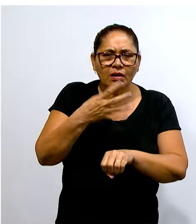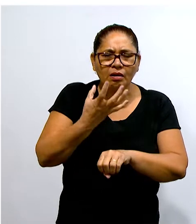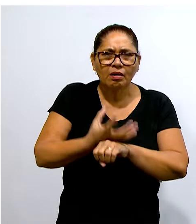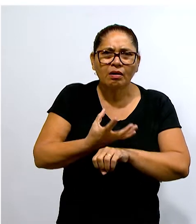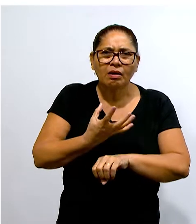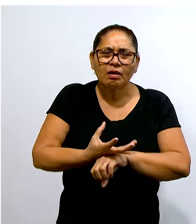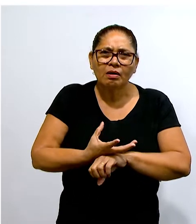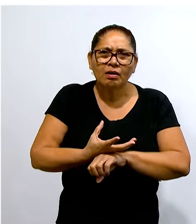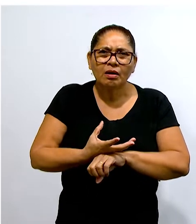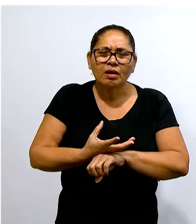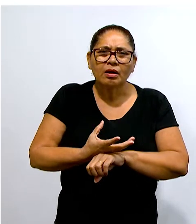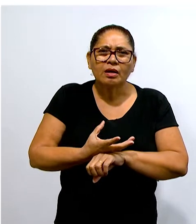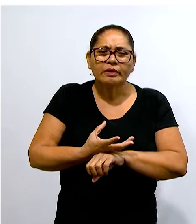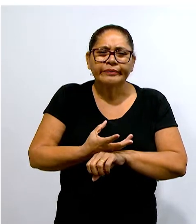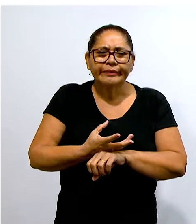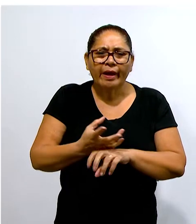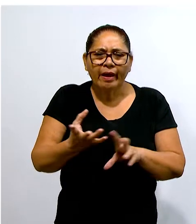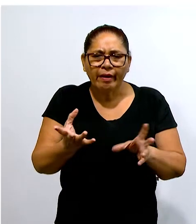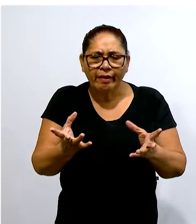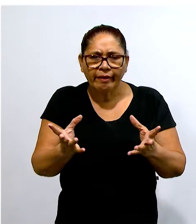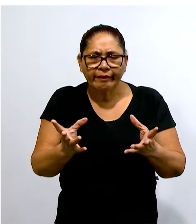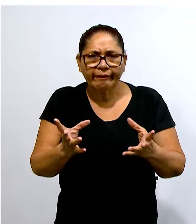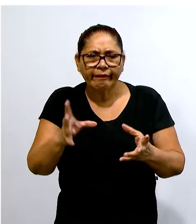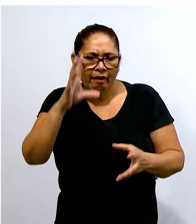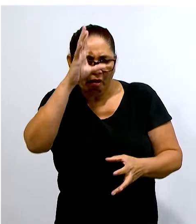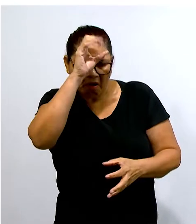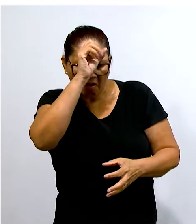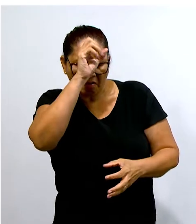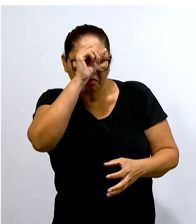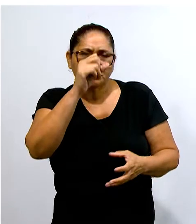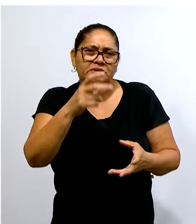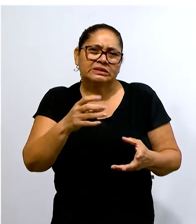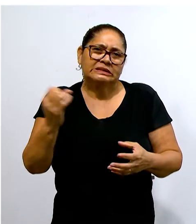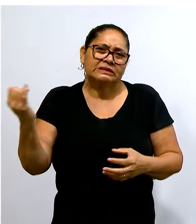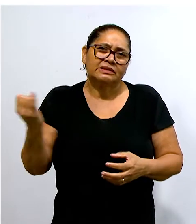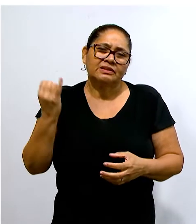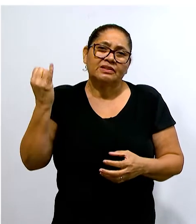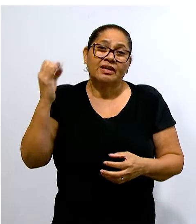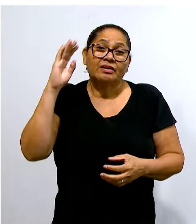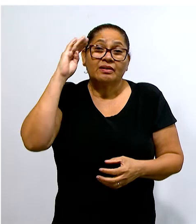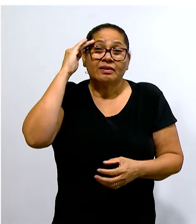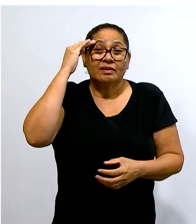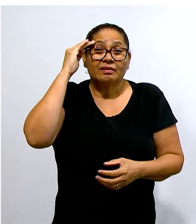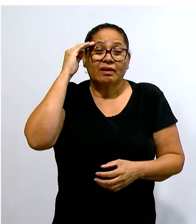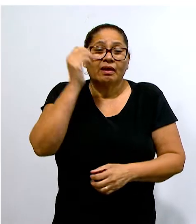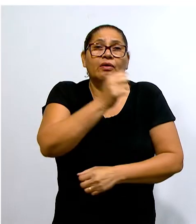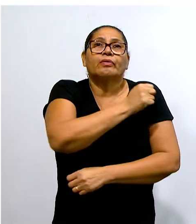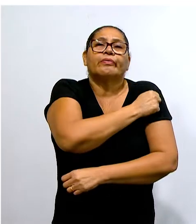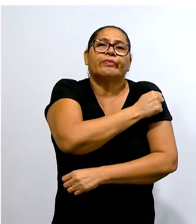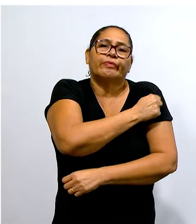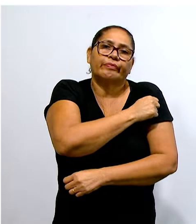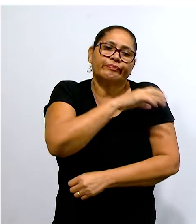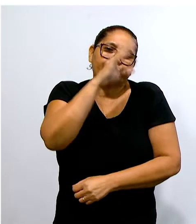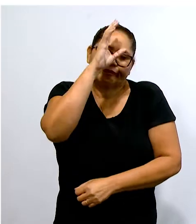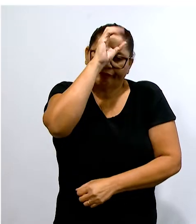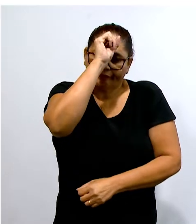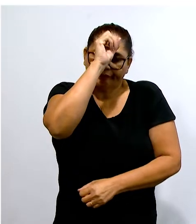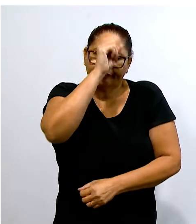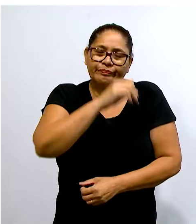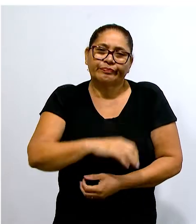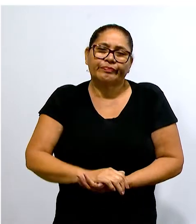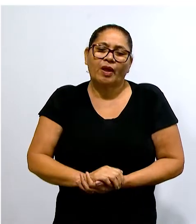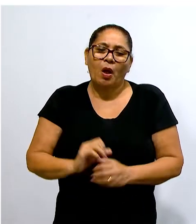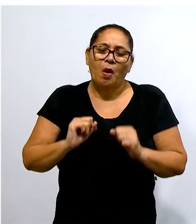disciplinas? A concepção do processo de ensino-aprendizagem é importantíssimo eu saber entender como que meu aluno aprende, como que meu aluno,